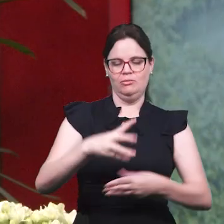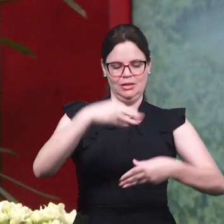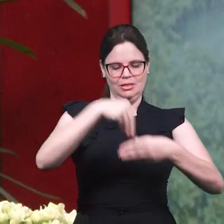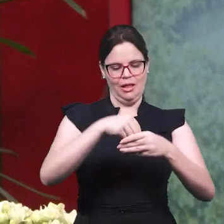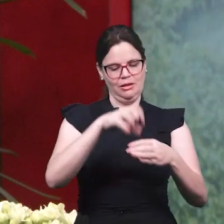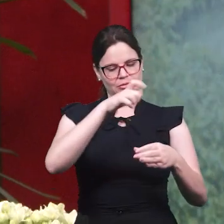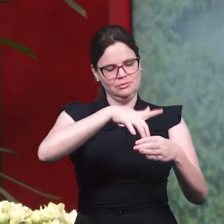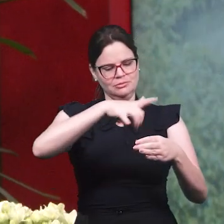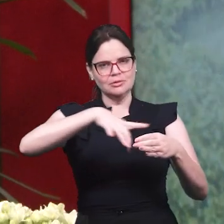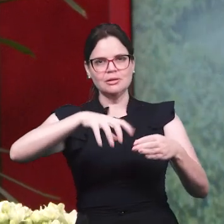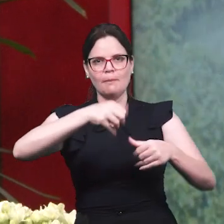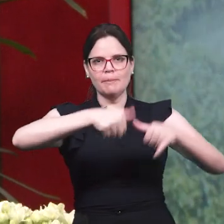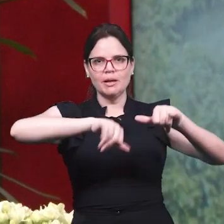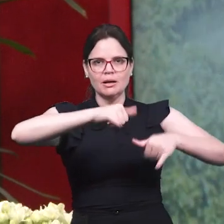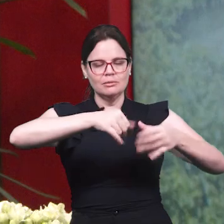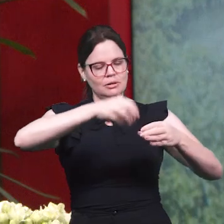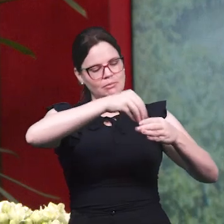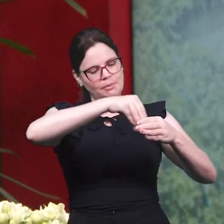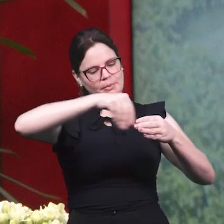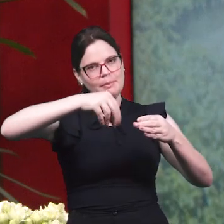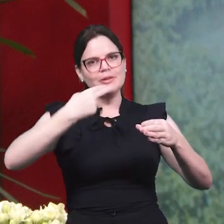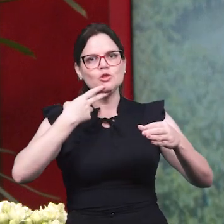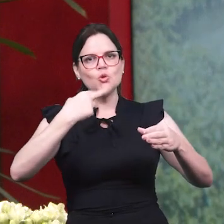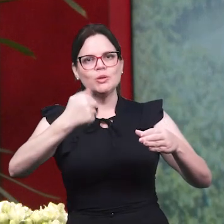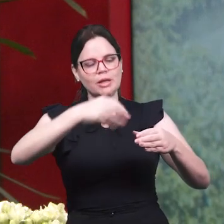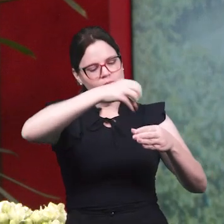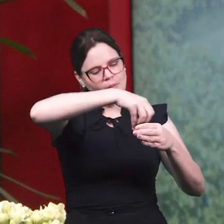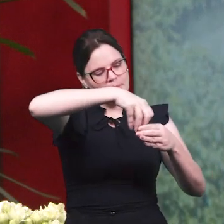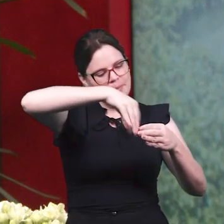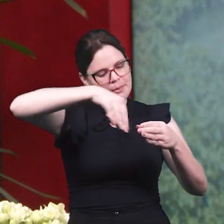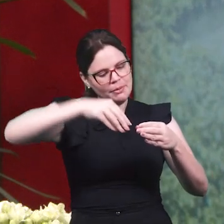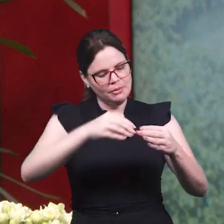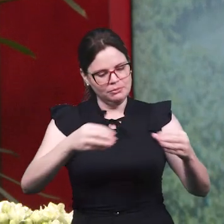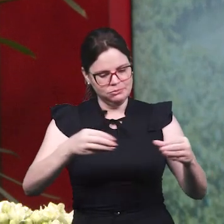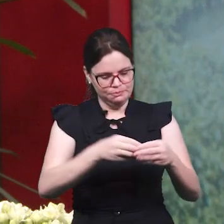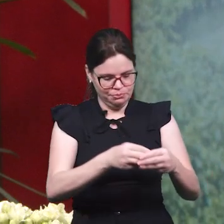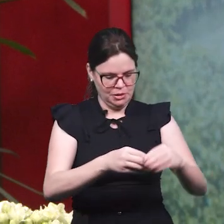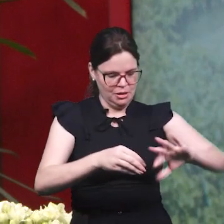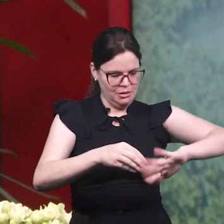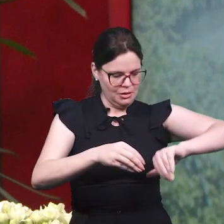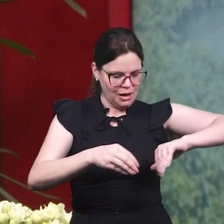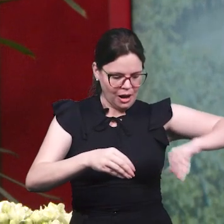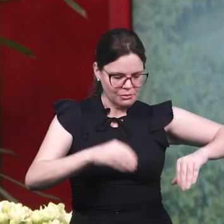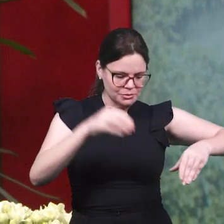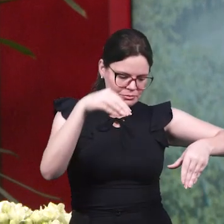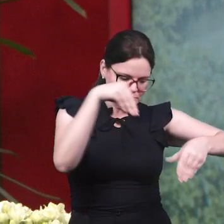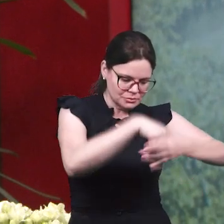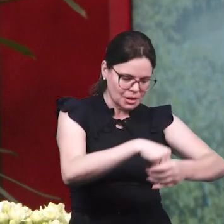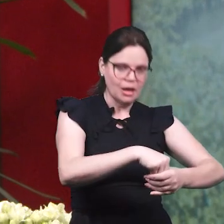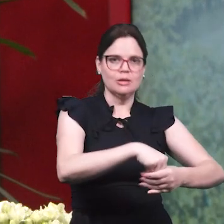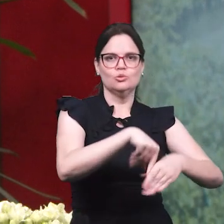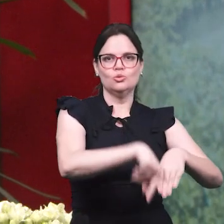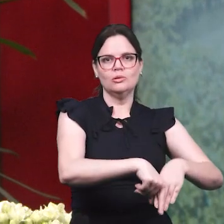muito interessantes, que estão sendo muito estudados, já são aplicados em alguns lugares,